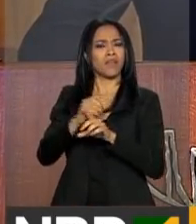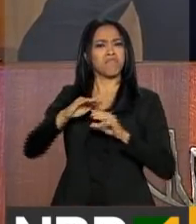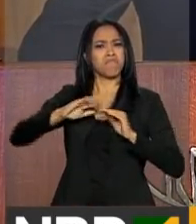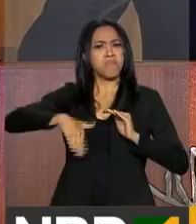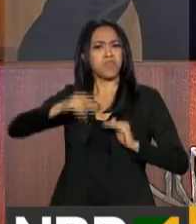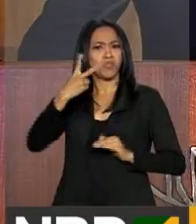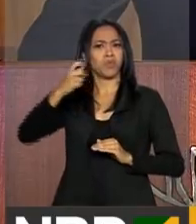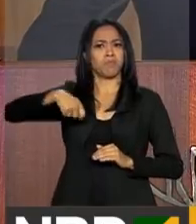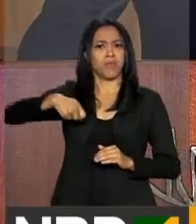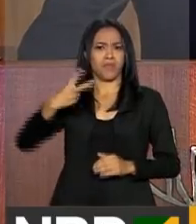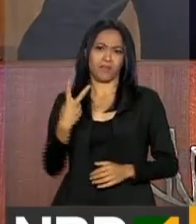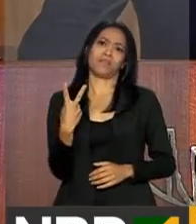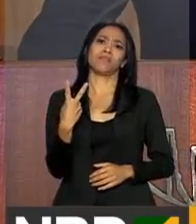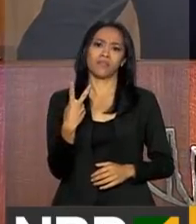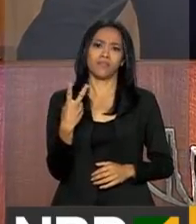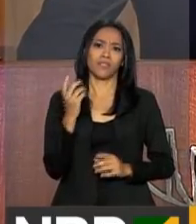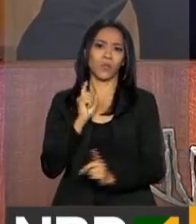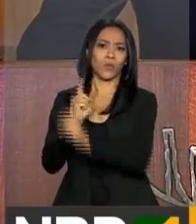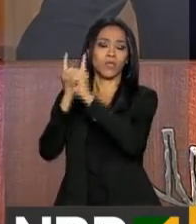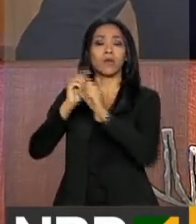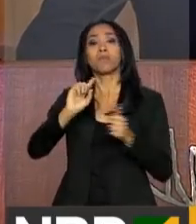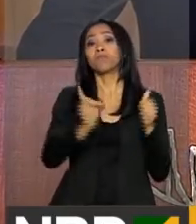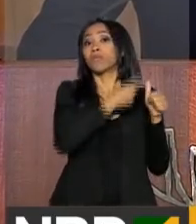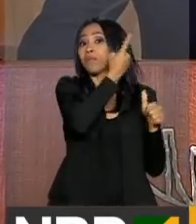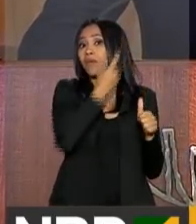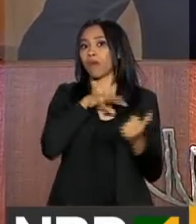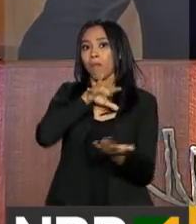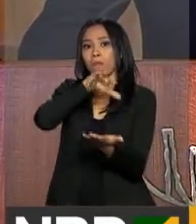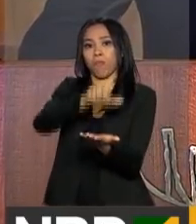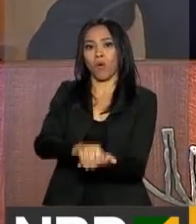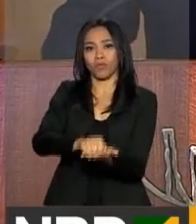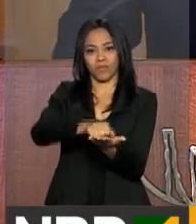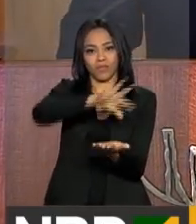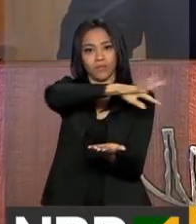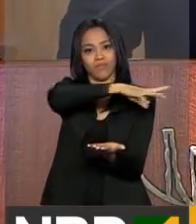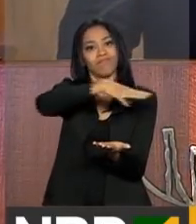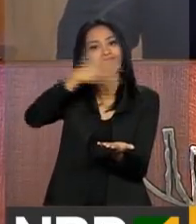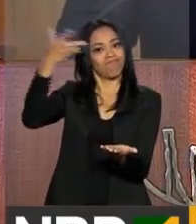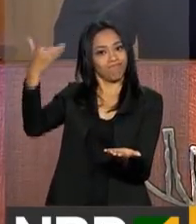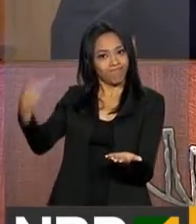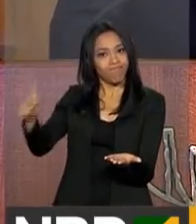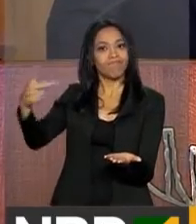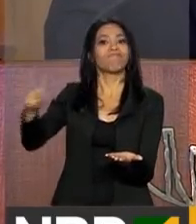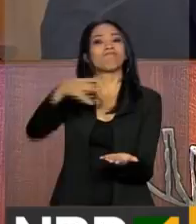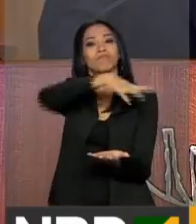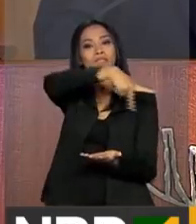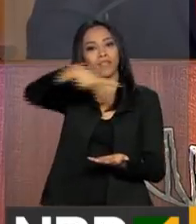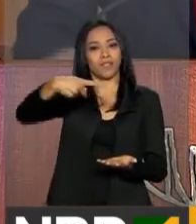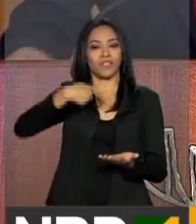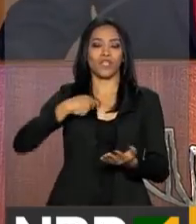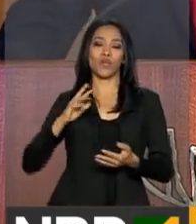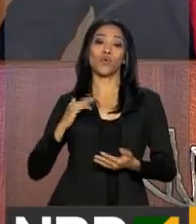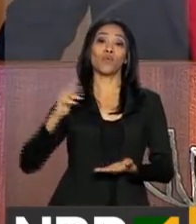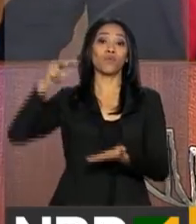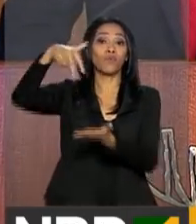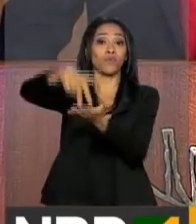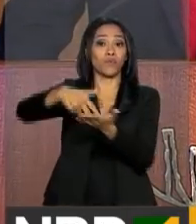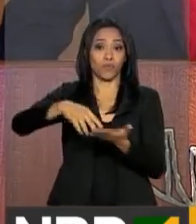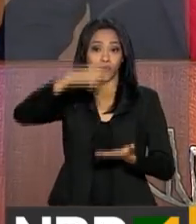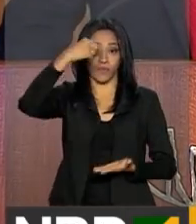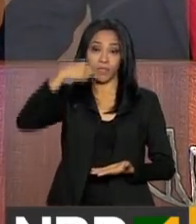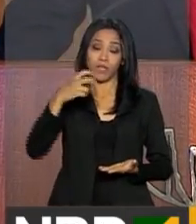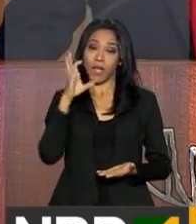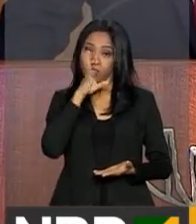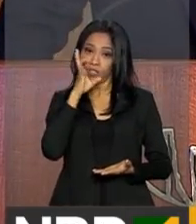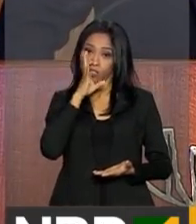primeira foi por ocasião da cerimônia de sua posse, que tive o privilégio de assistir. Aliás, até registro uma coisa,